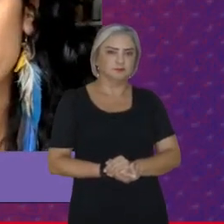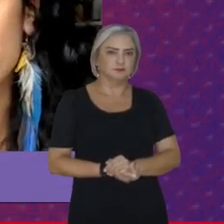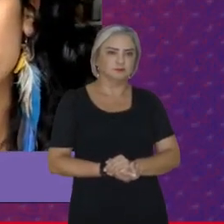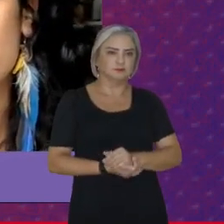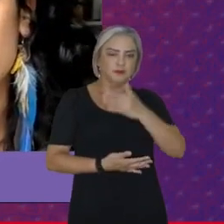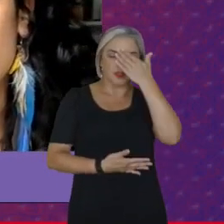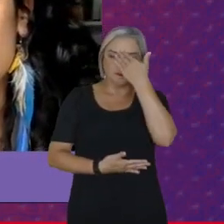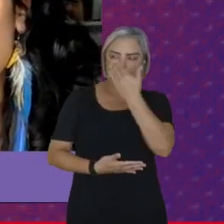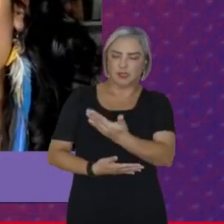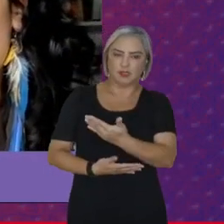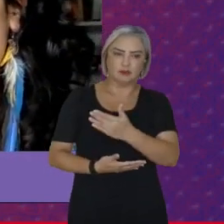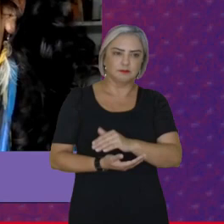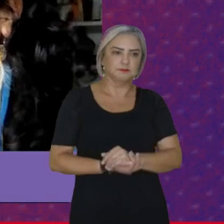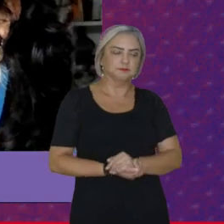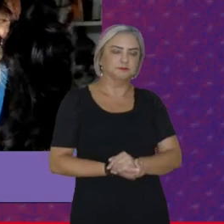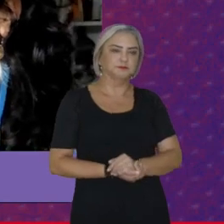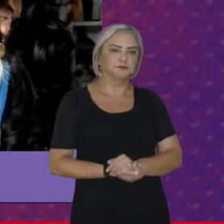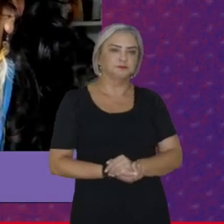Obrigada,